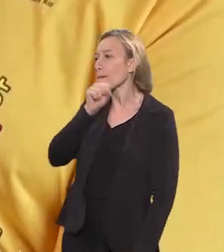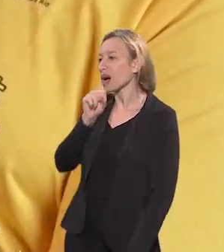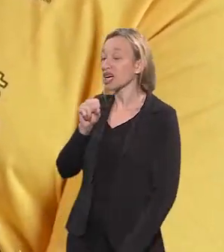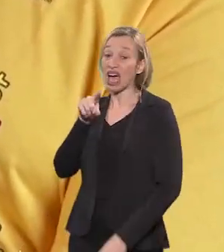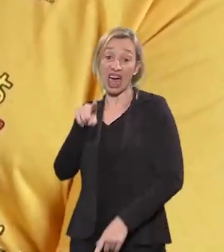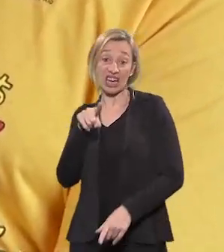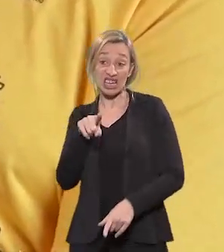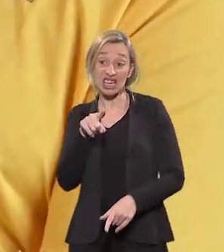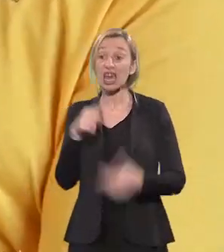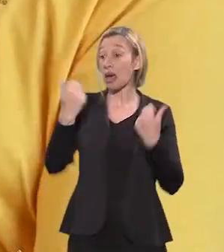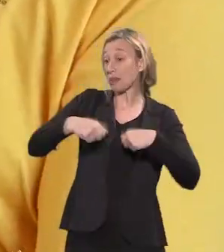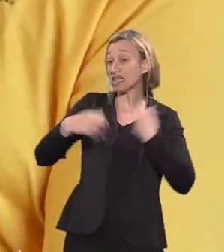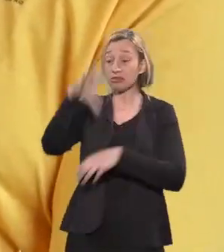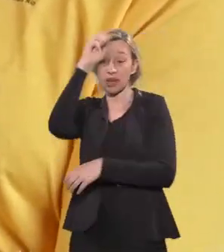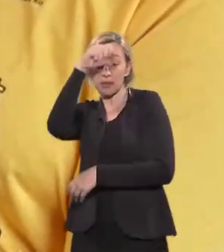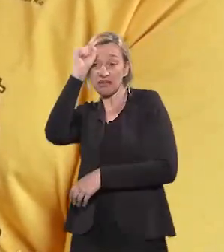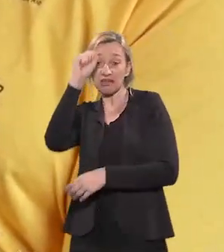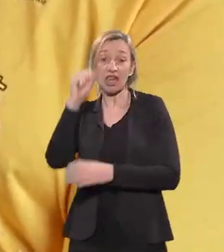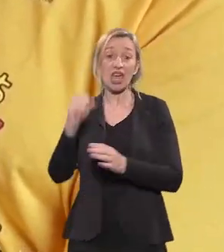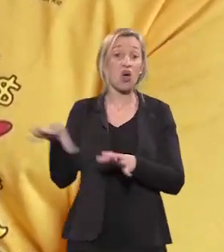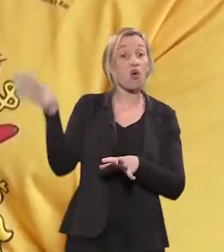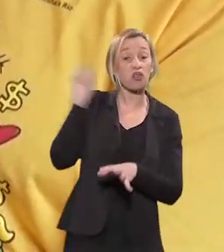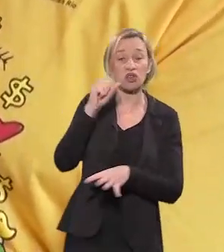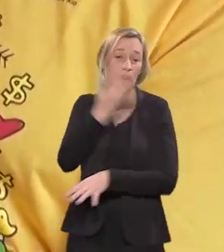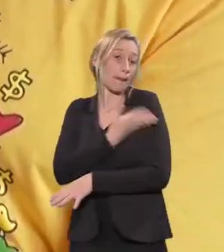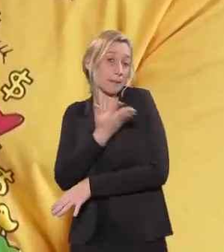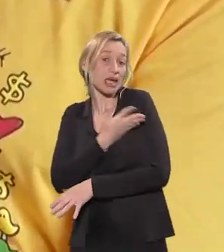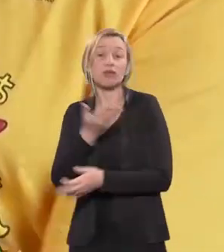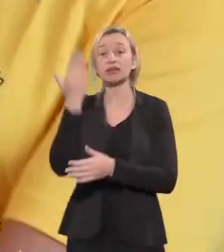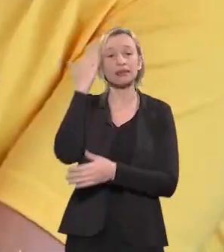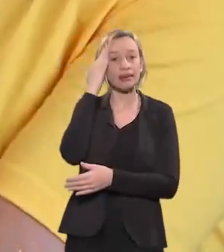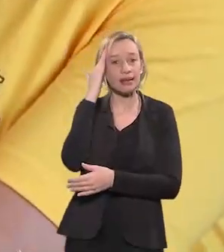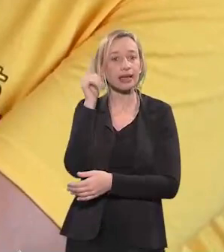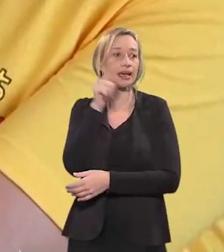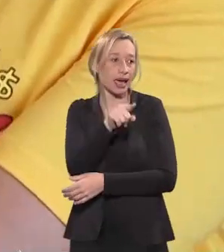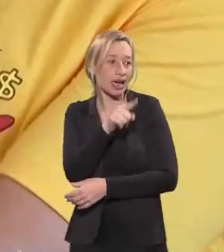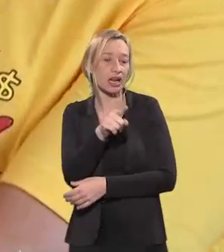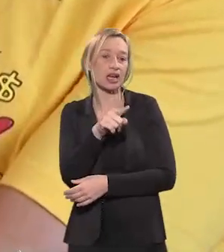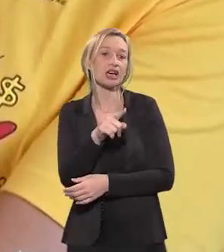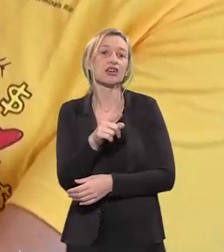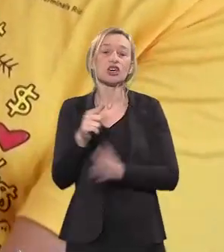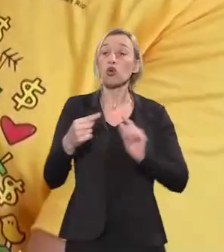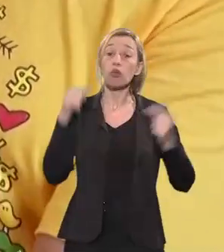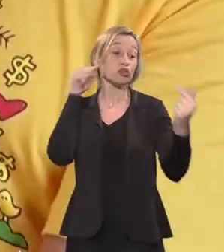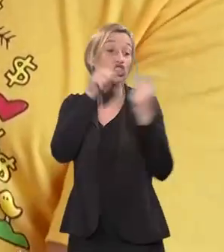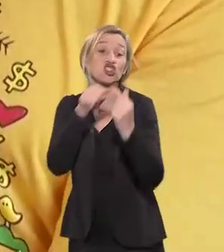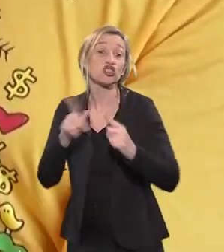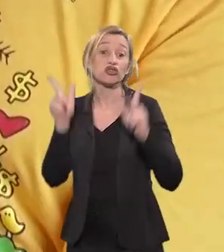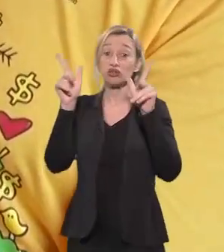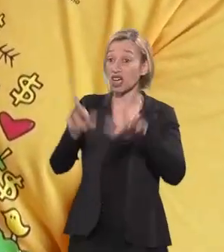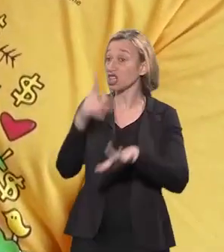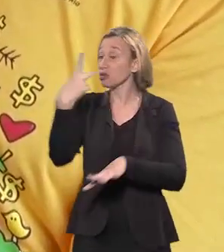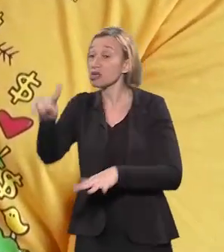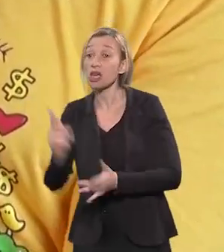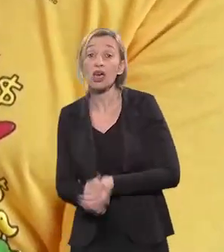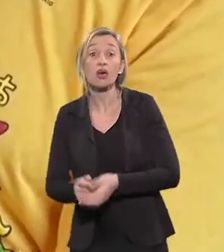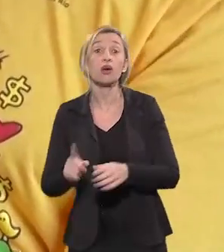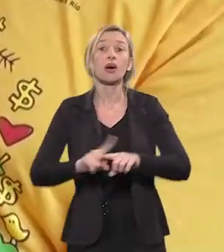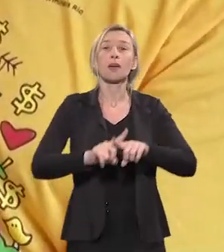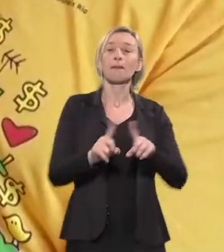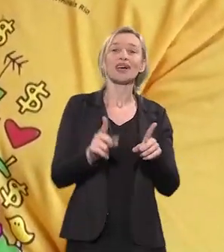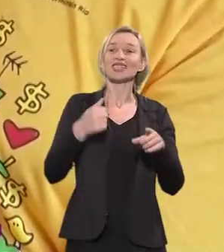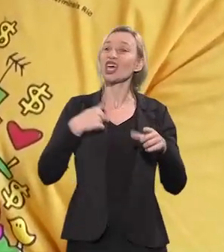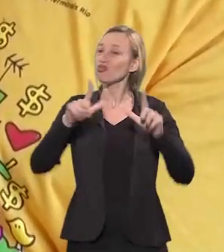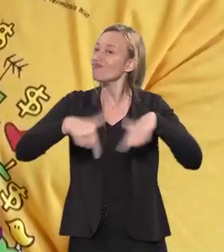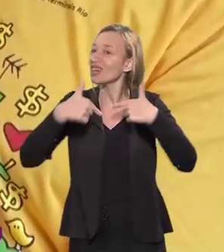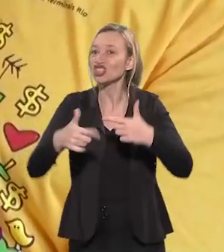aqui, né, a gente, né, tem maneira, a gente tem que aprender a escutar o colega, né? A gente tem que entender que ela veio com um objetivo e teu objetivo é outro. Mas eu